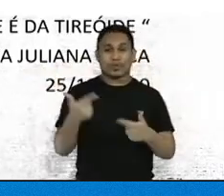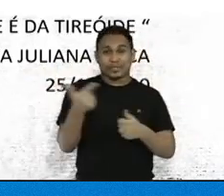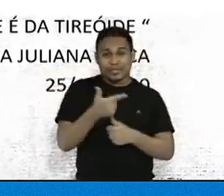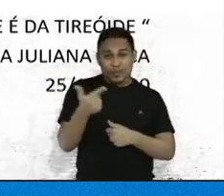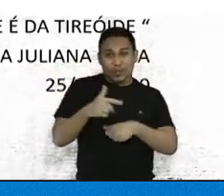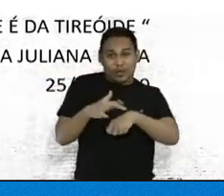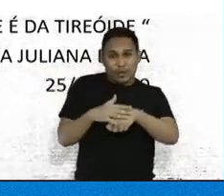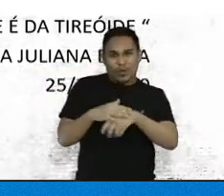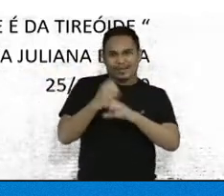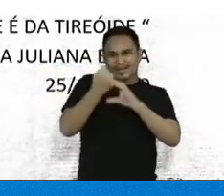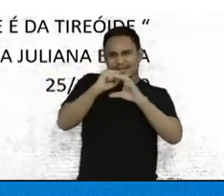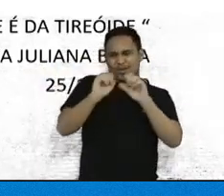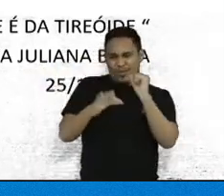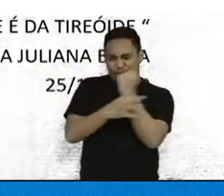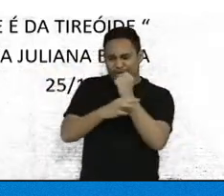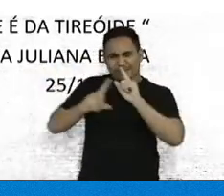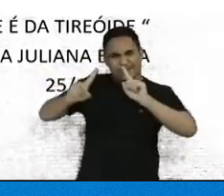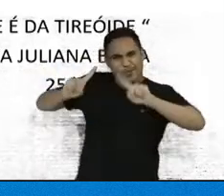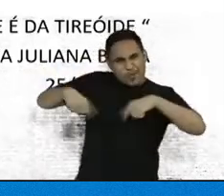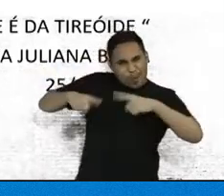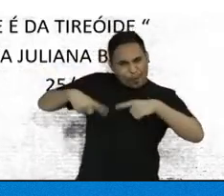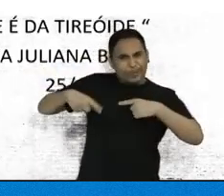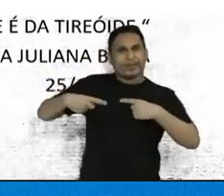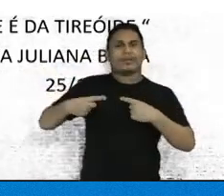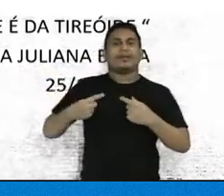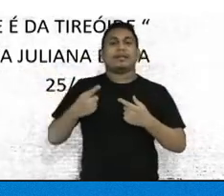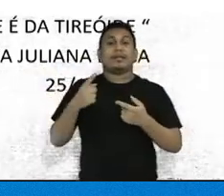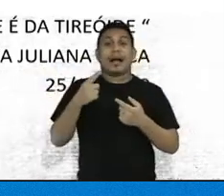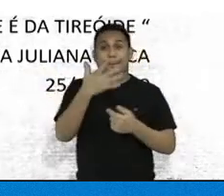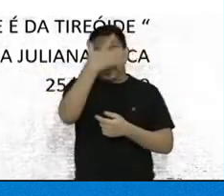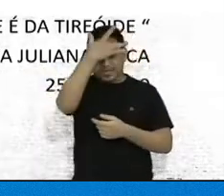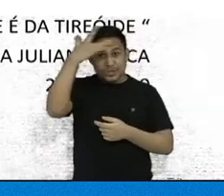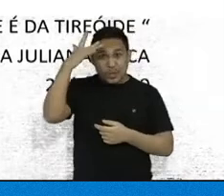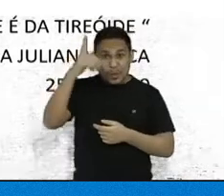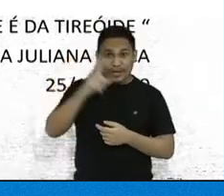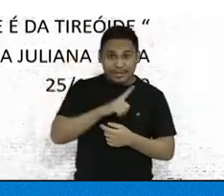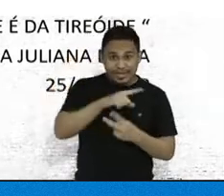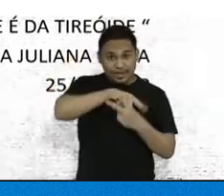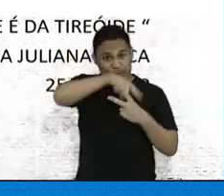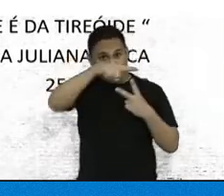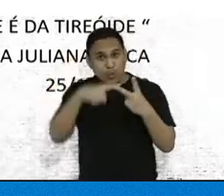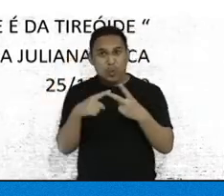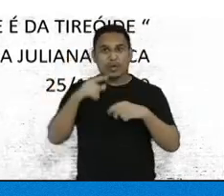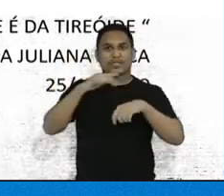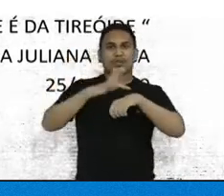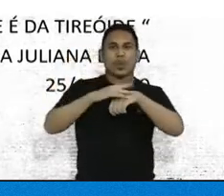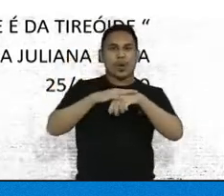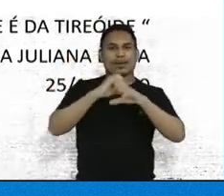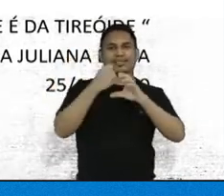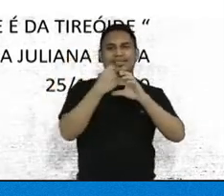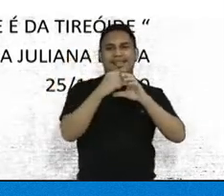naquela pessoa que tem duas doenças autoimunes, 50% de chance de desenvolver uma terceira. Então,